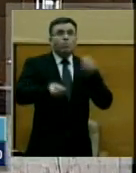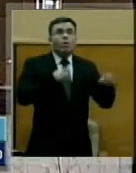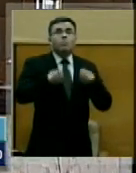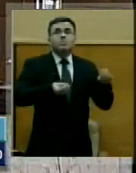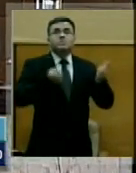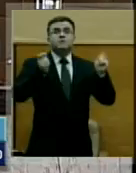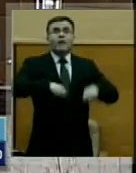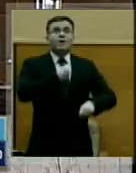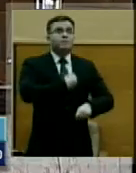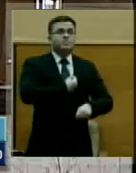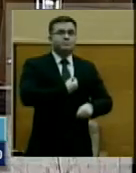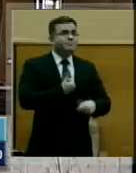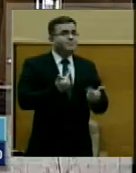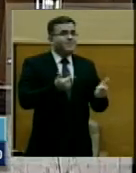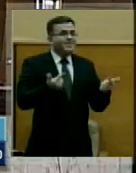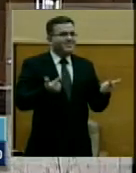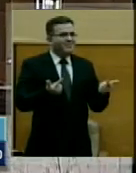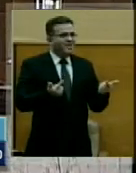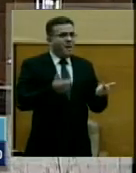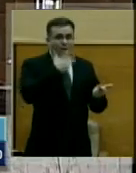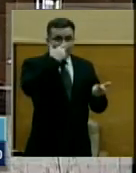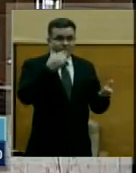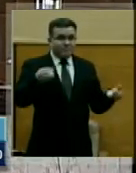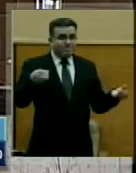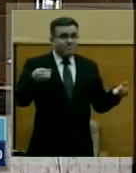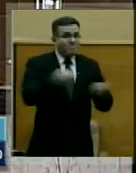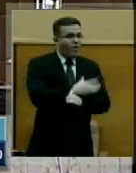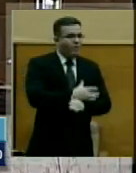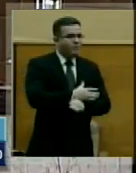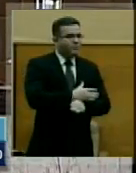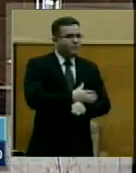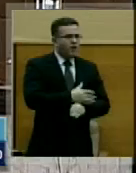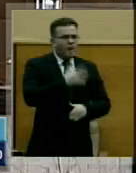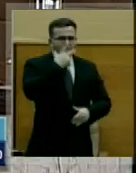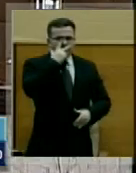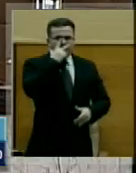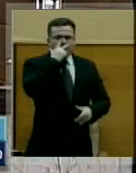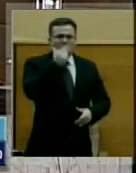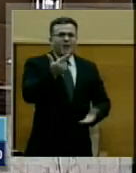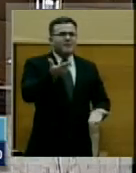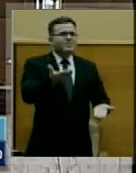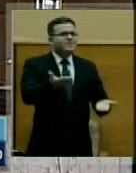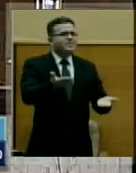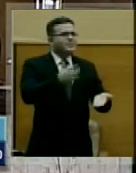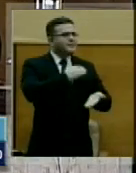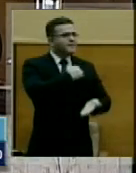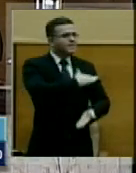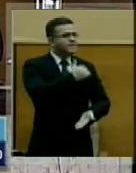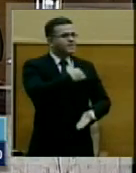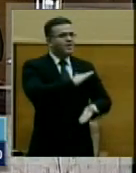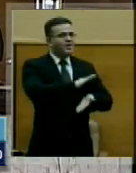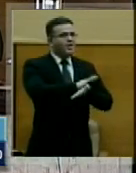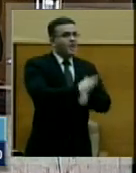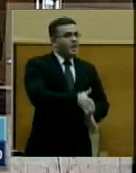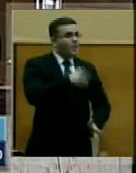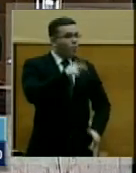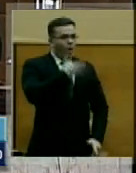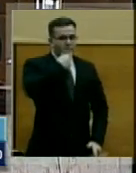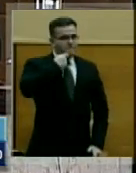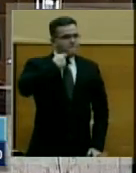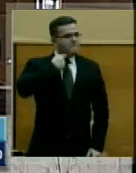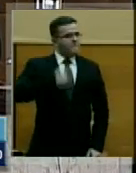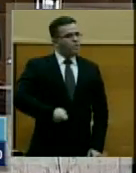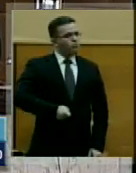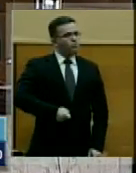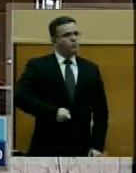vida. Em outras palavras, capacitismo é um tipo de preconceito social, assim como o machismo, o racismo e